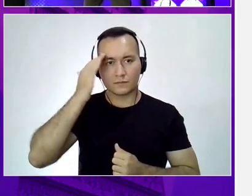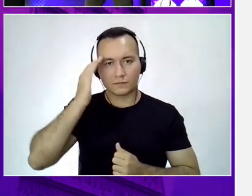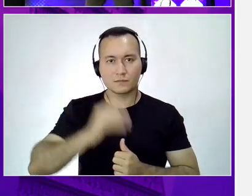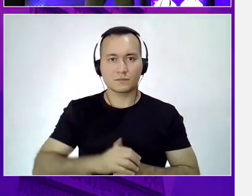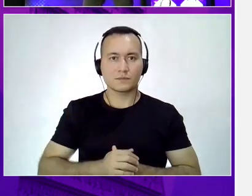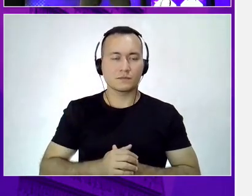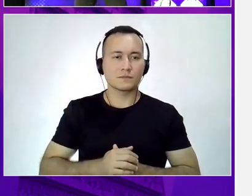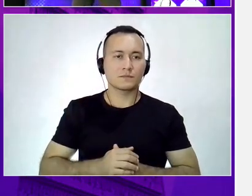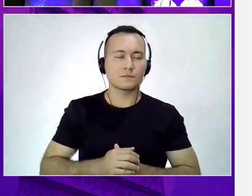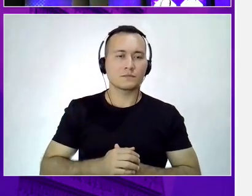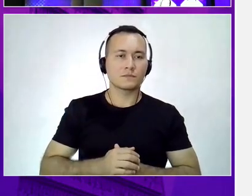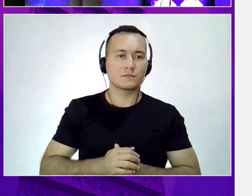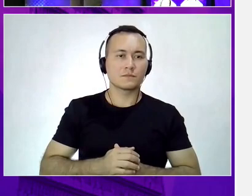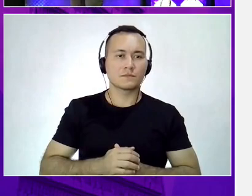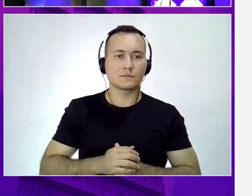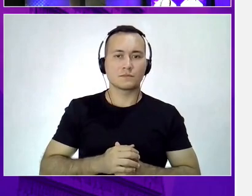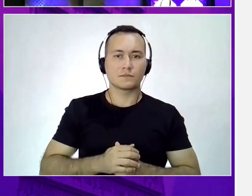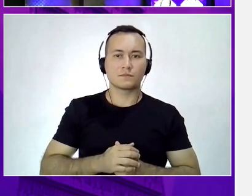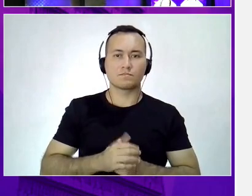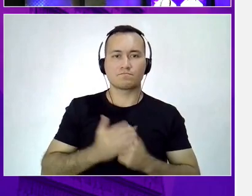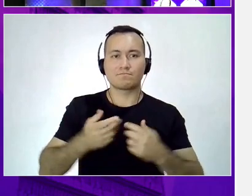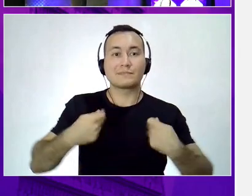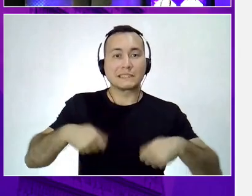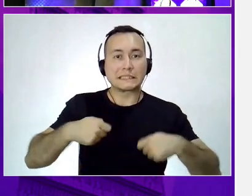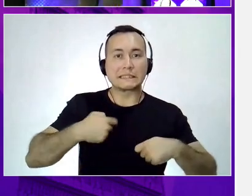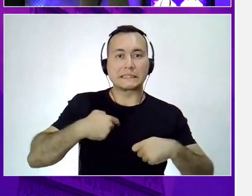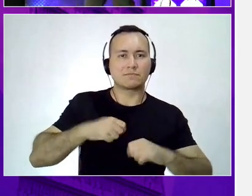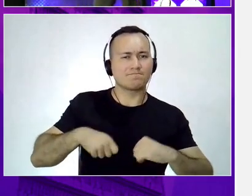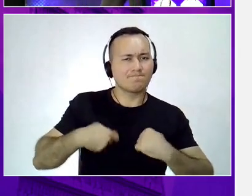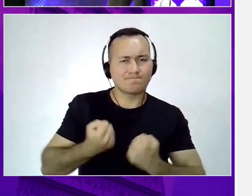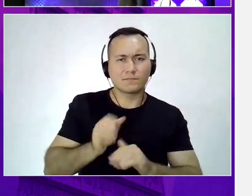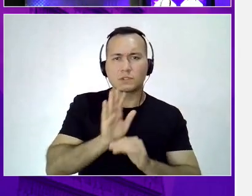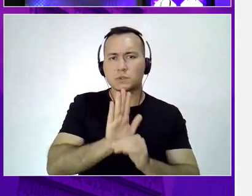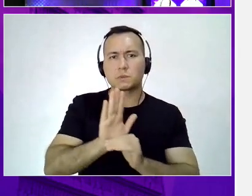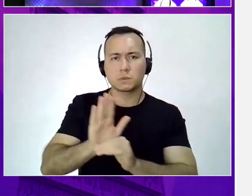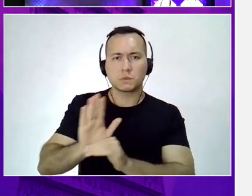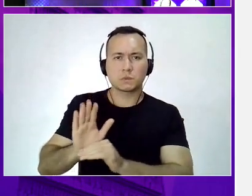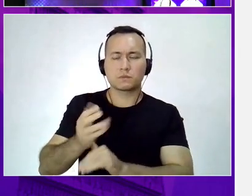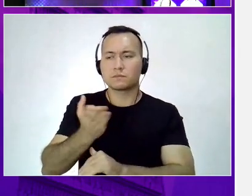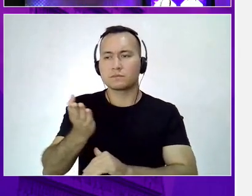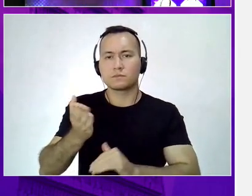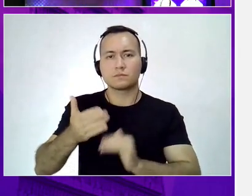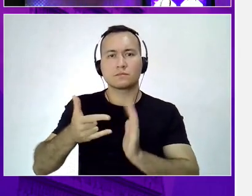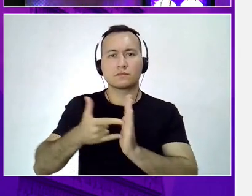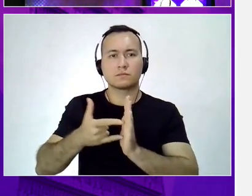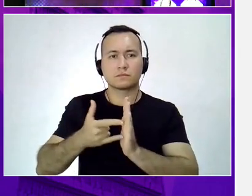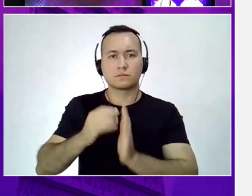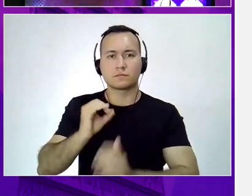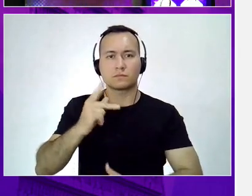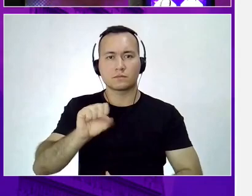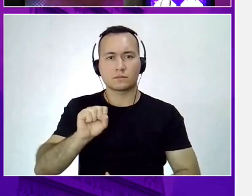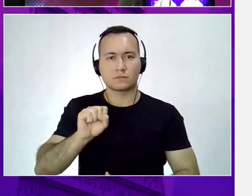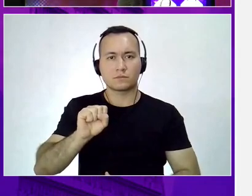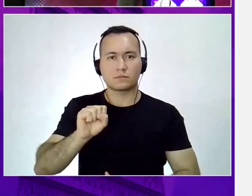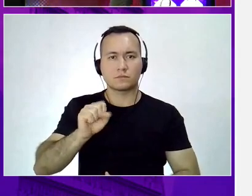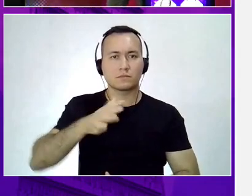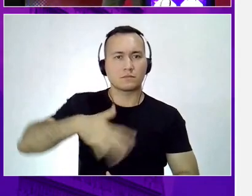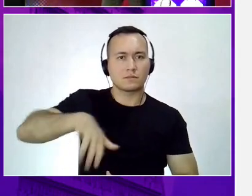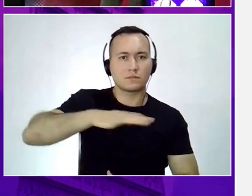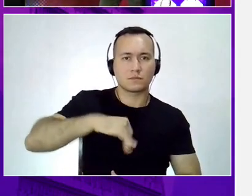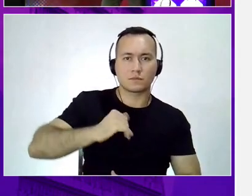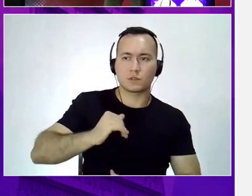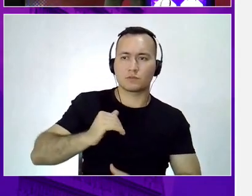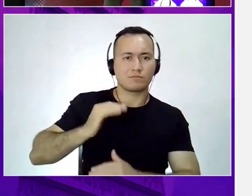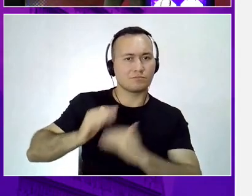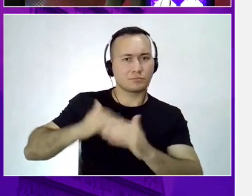a entrada do papel do DevOps ajude na cultura de DevOps. Né? Mas então, tirando essa observação, é normal hoje a gente ter pessoas na empresa com